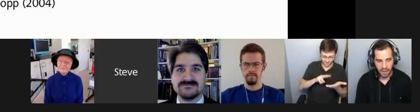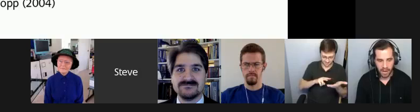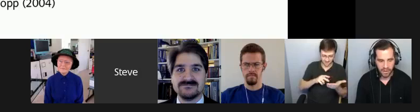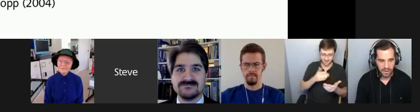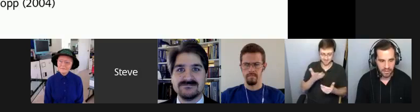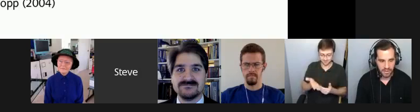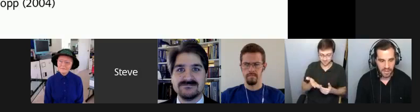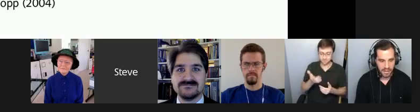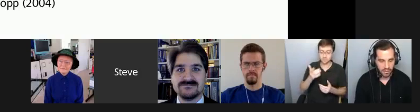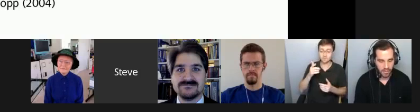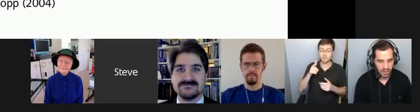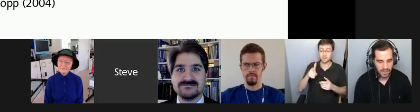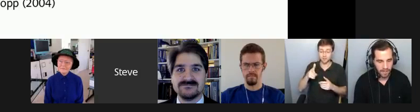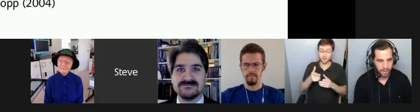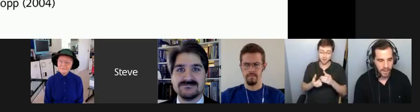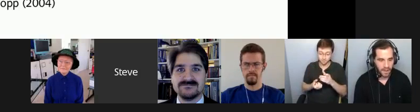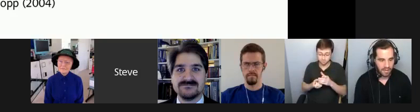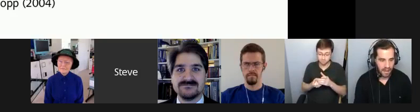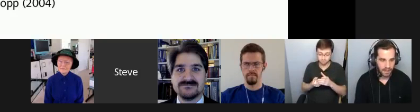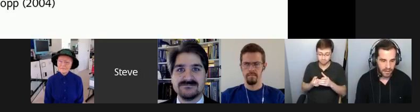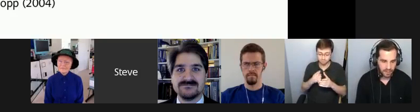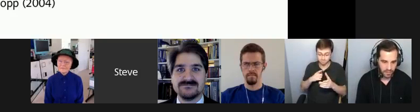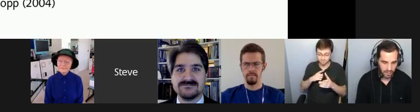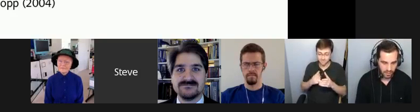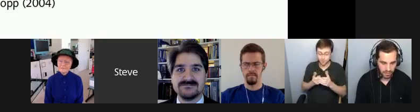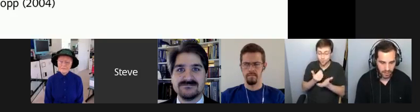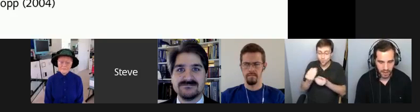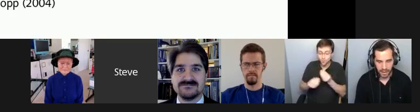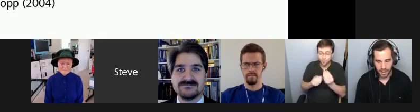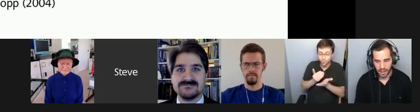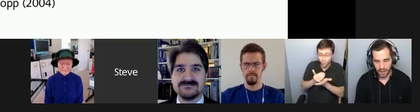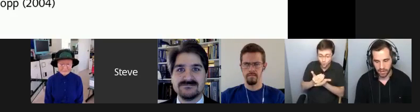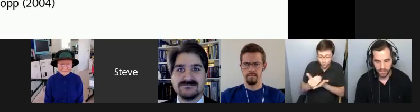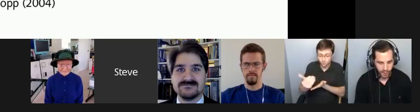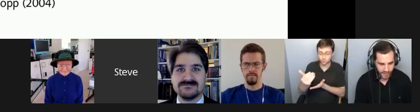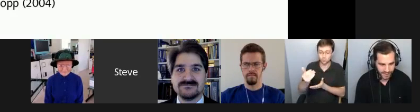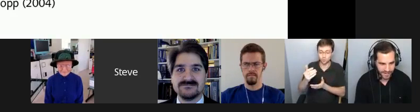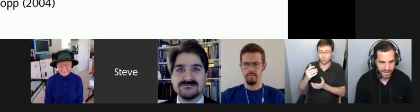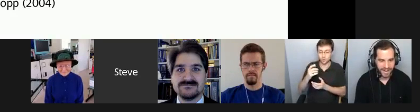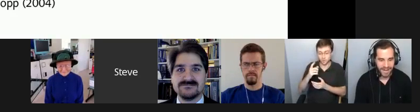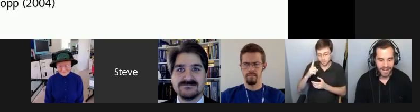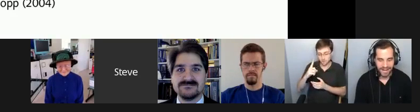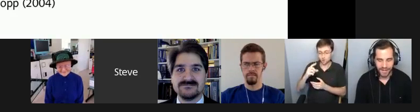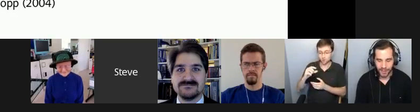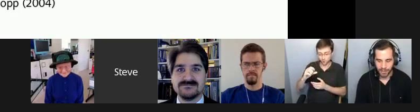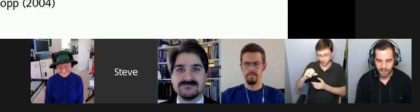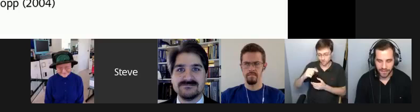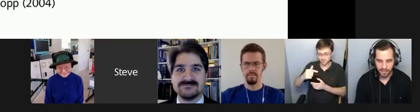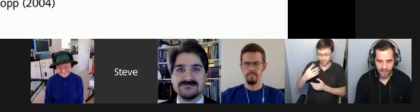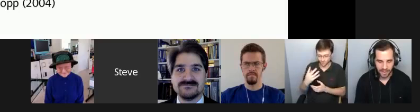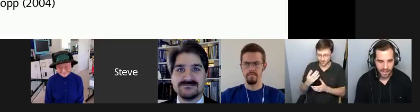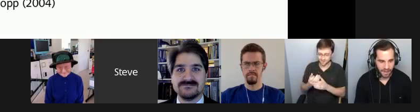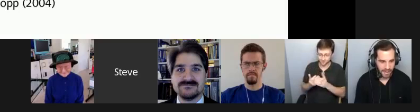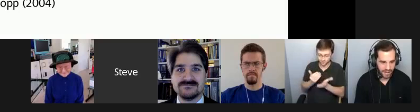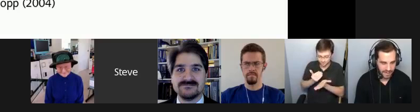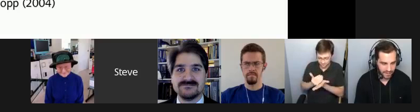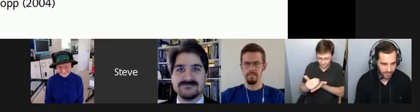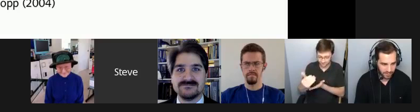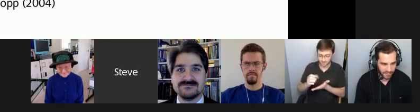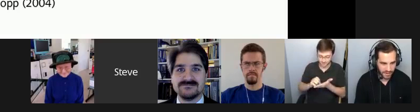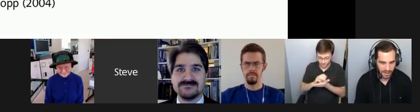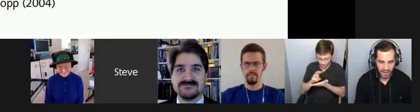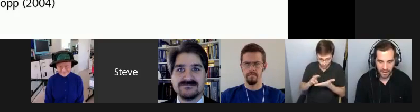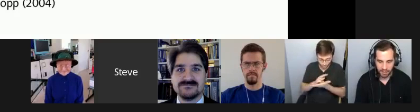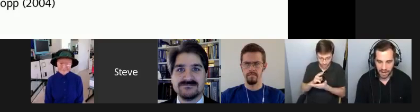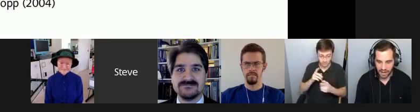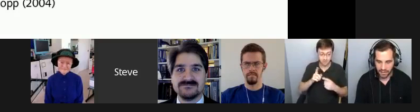sobre o signwriting nós temos 3 autores, Valery Sutton, of course, Stumpf, Marianne